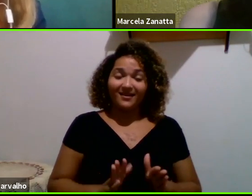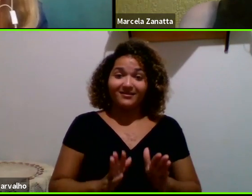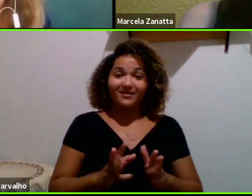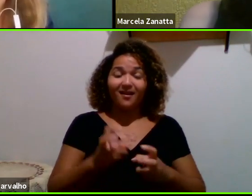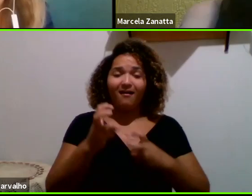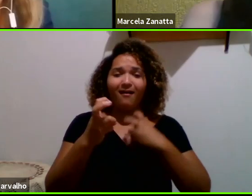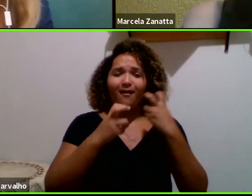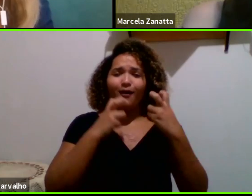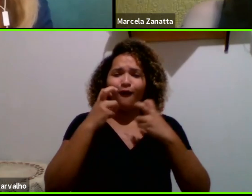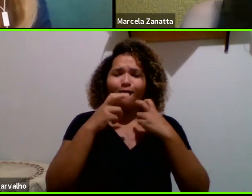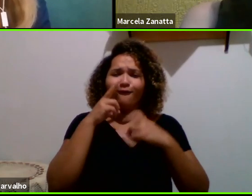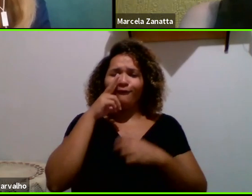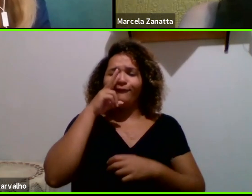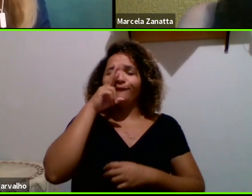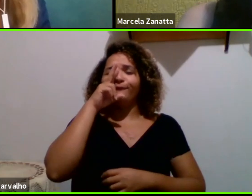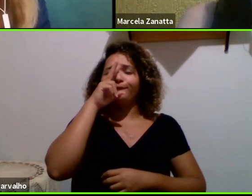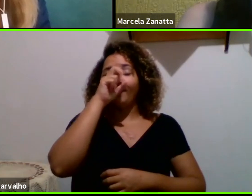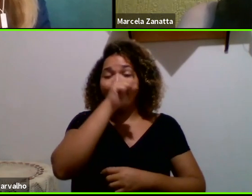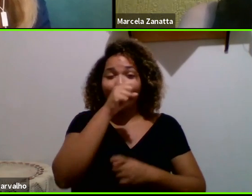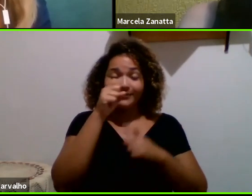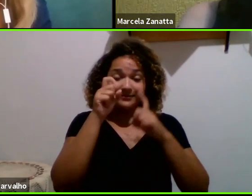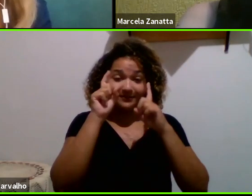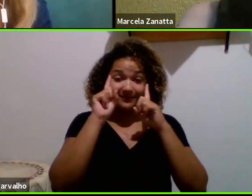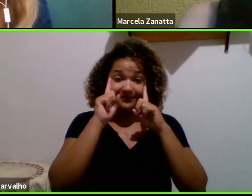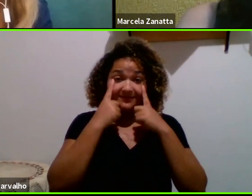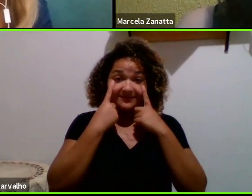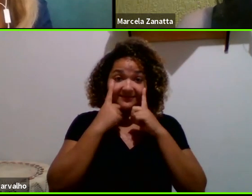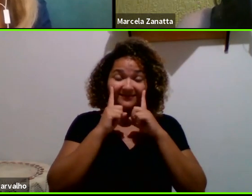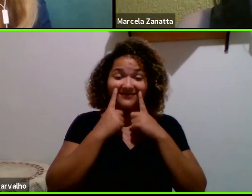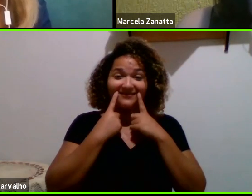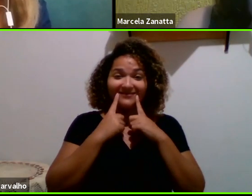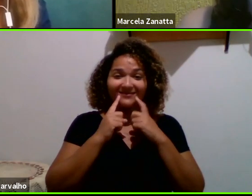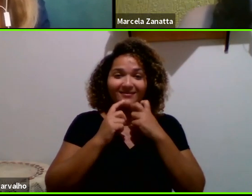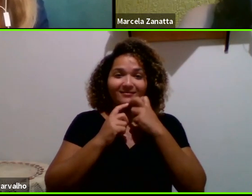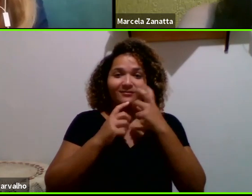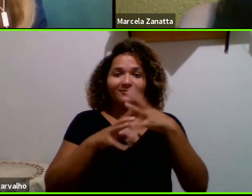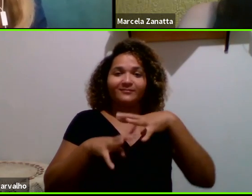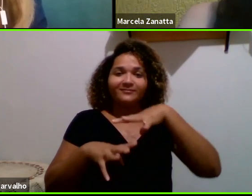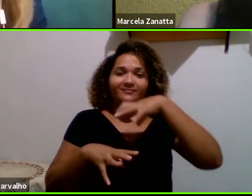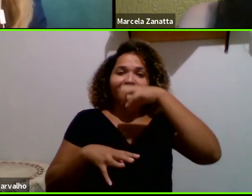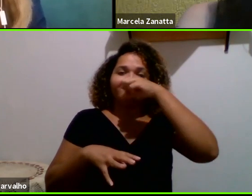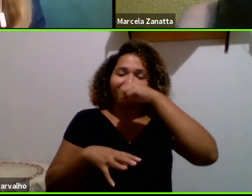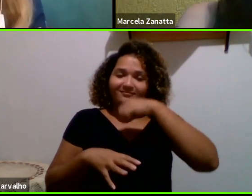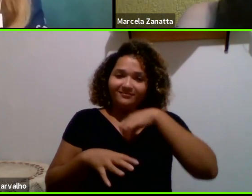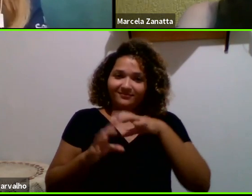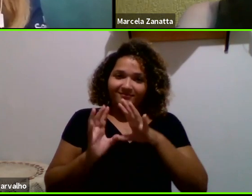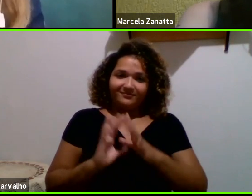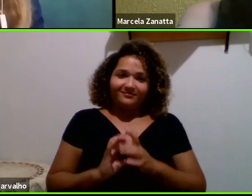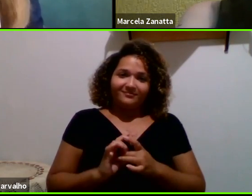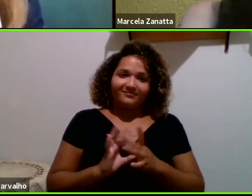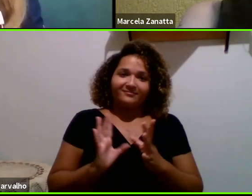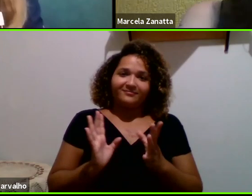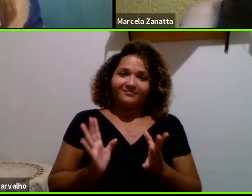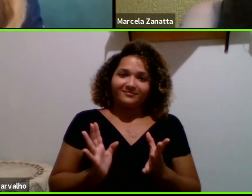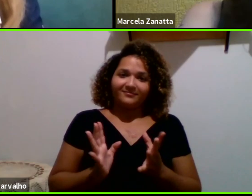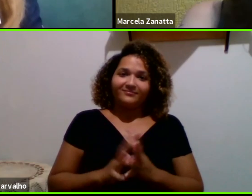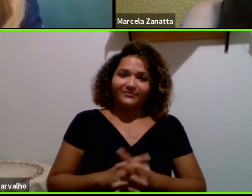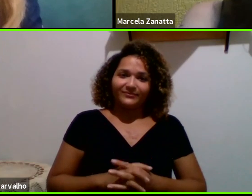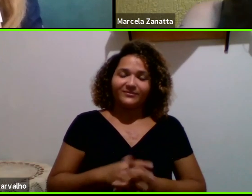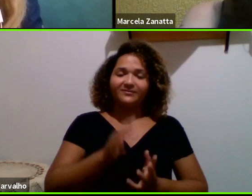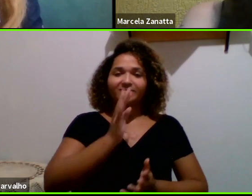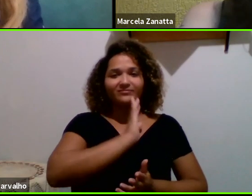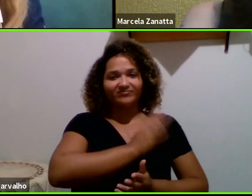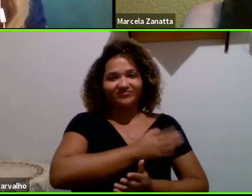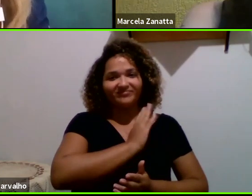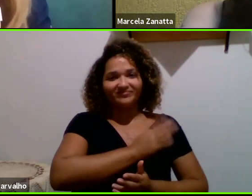forte, vigoroso, com tônus presente, com respiração espontânea e supostamente com uma frequência cardíaca